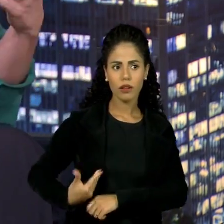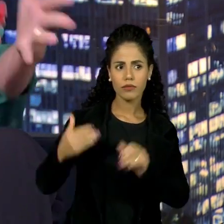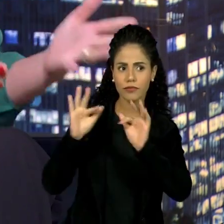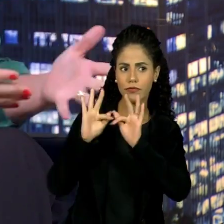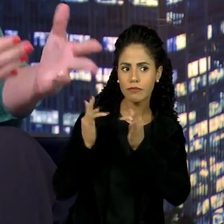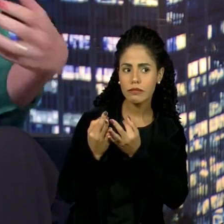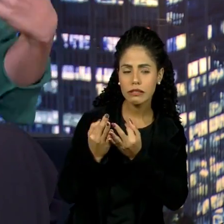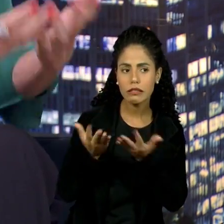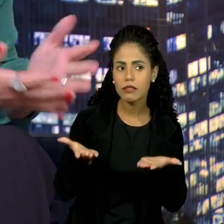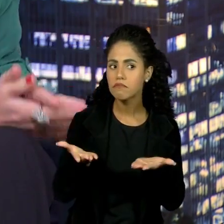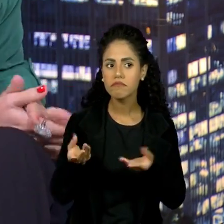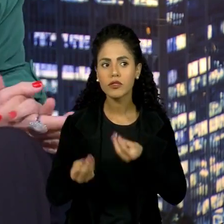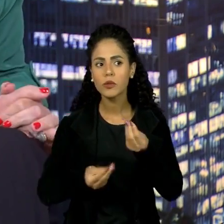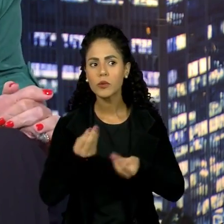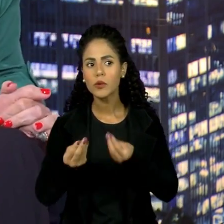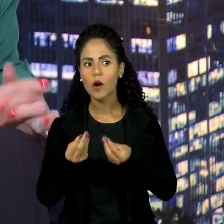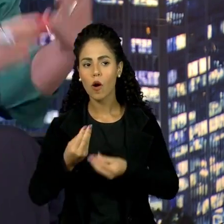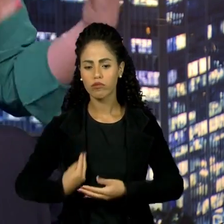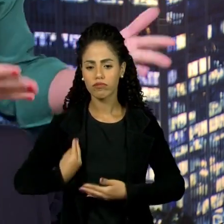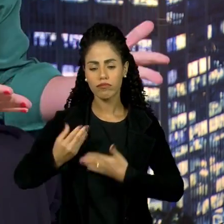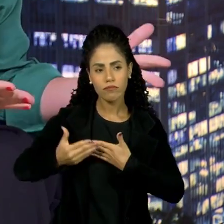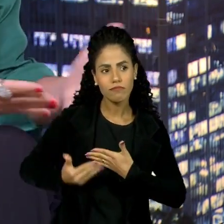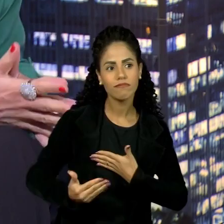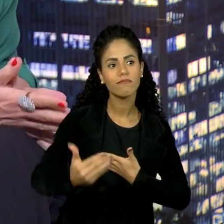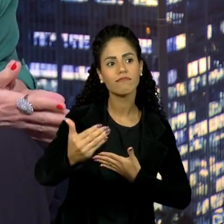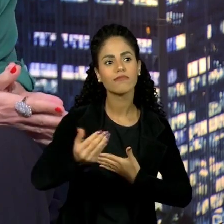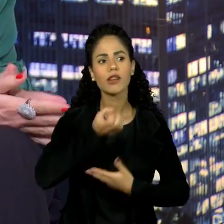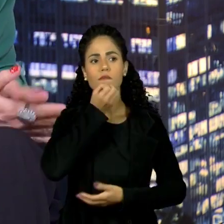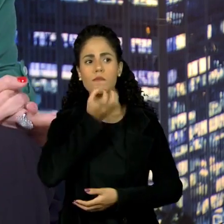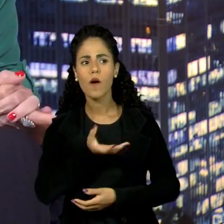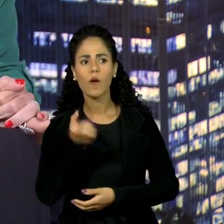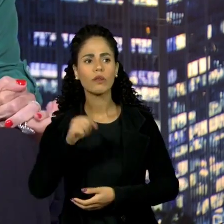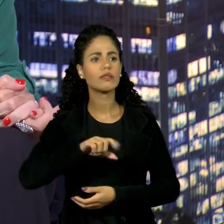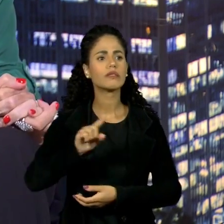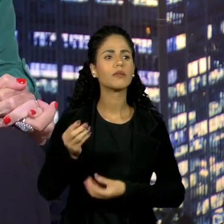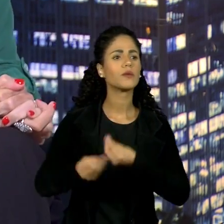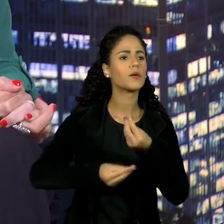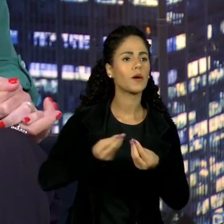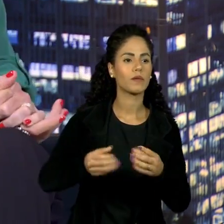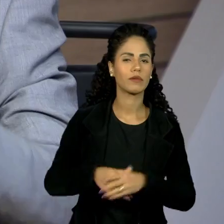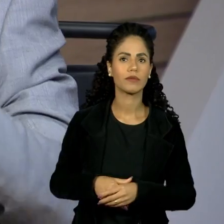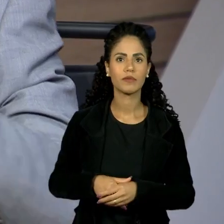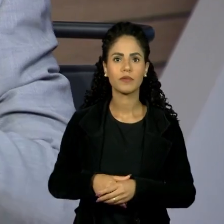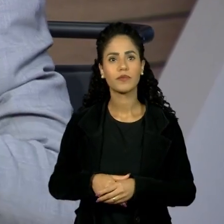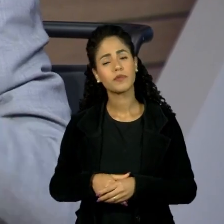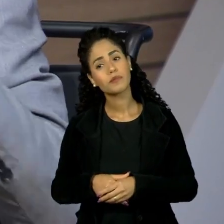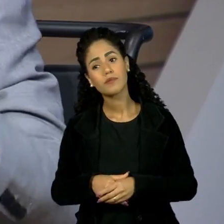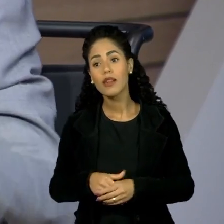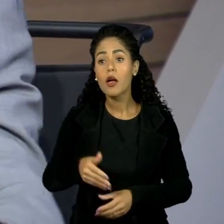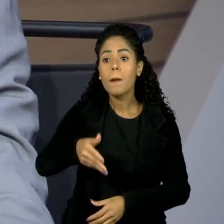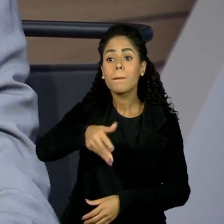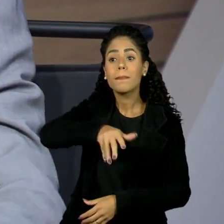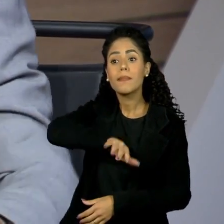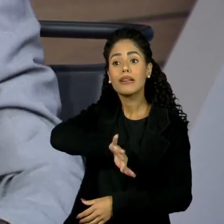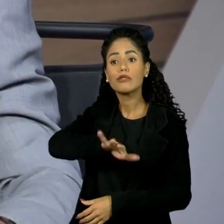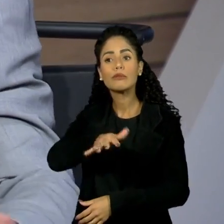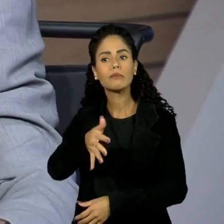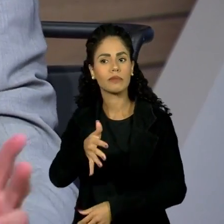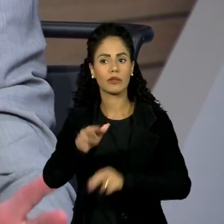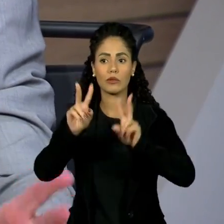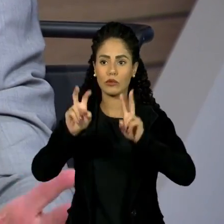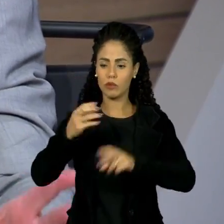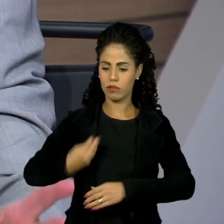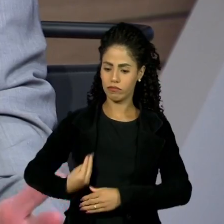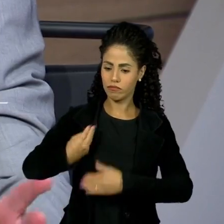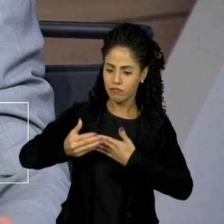famílias, pessoalmente, para esse envelhecimento? Discutimos esse assunto? Estamos O copo está prontos? meio cheio, está meio vazio. Nunca se falou tanto em